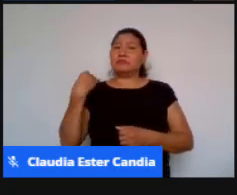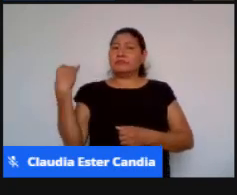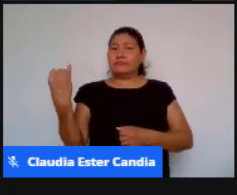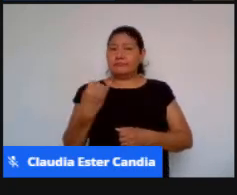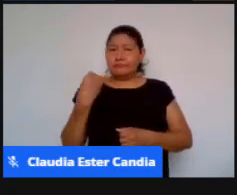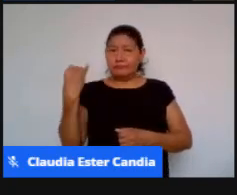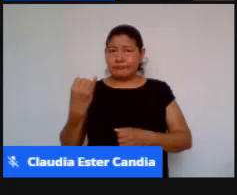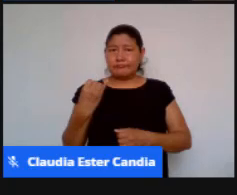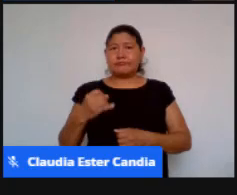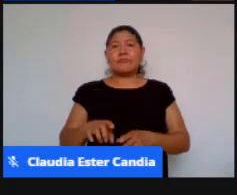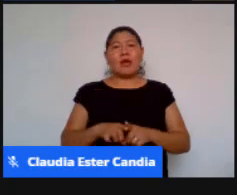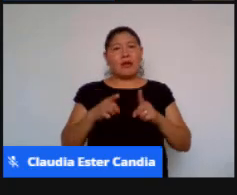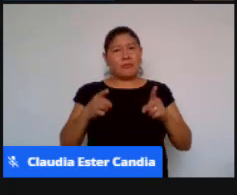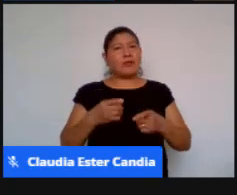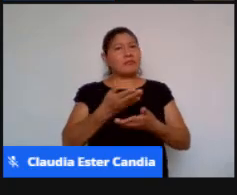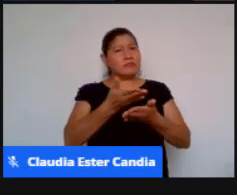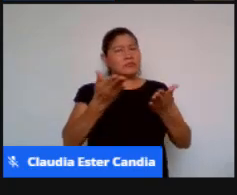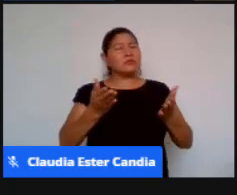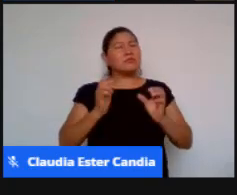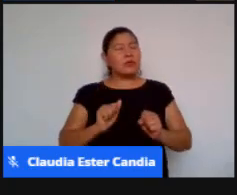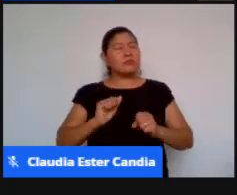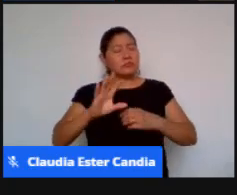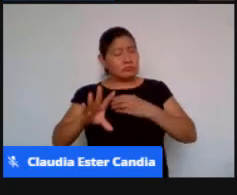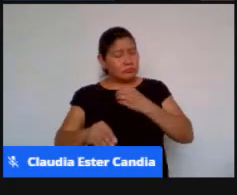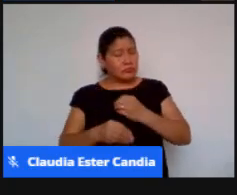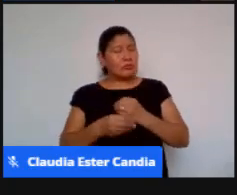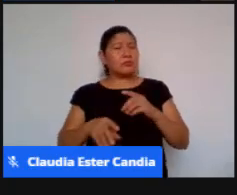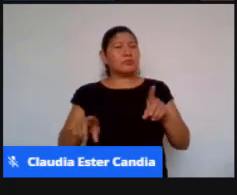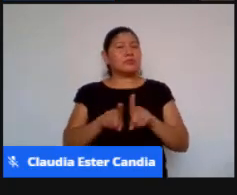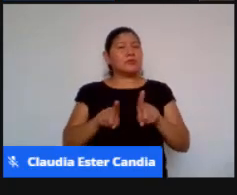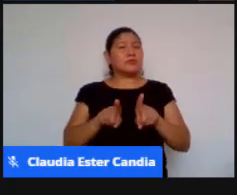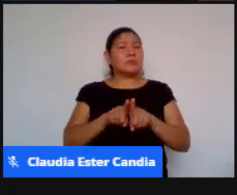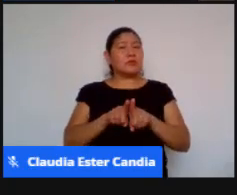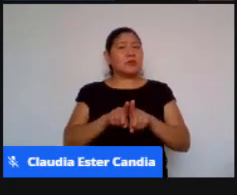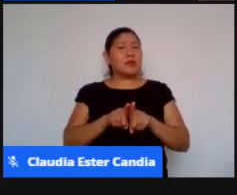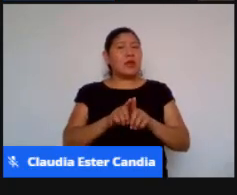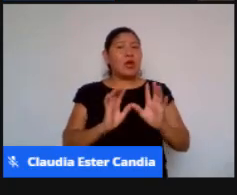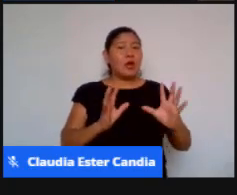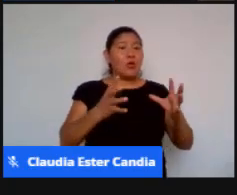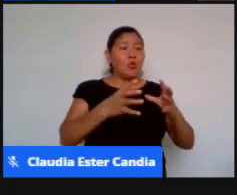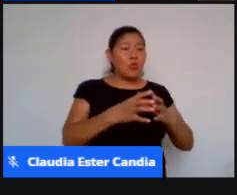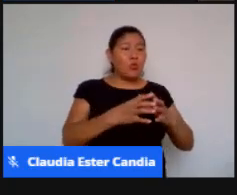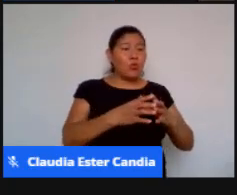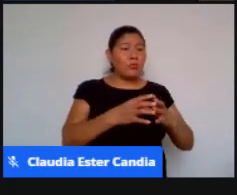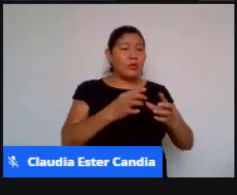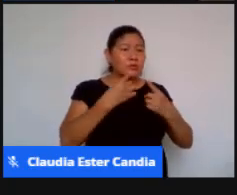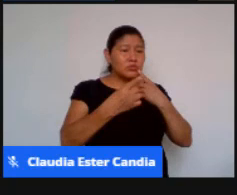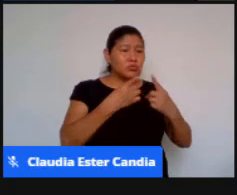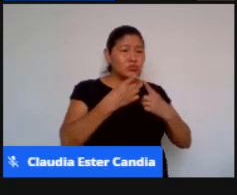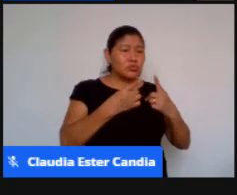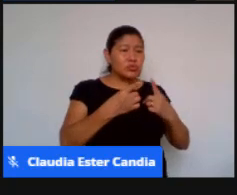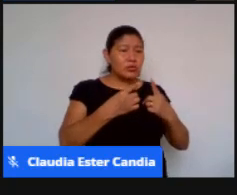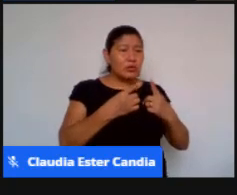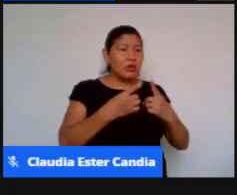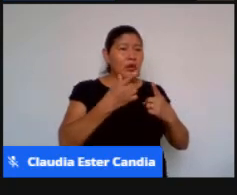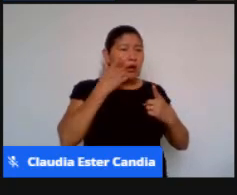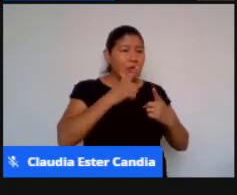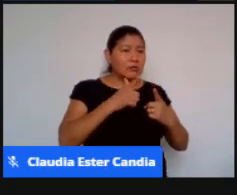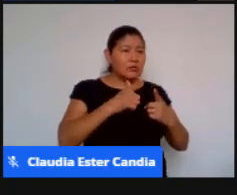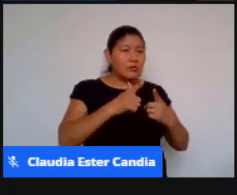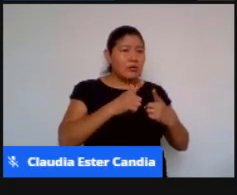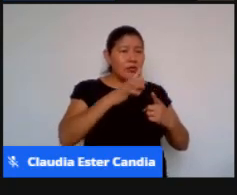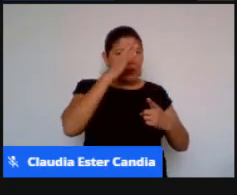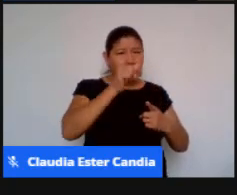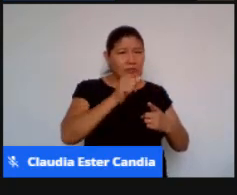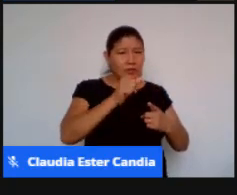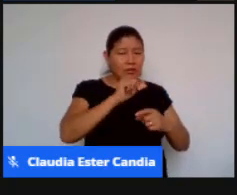vocês podem aumentá-las, tá bom? Depende do grupo que você tem, depende da escola que você está,